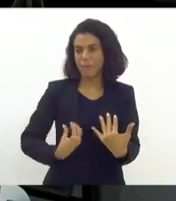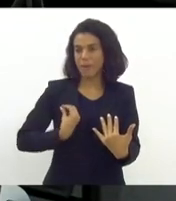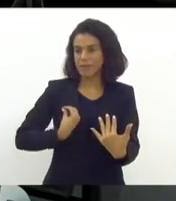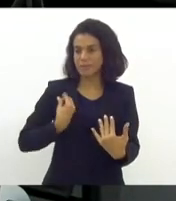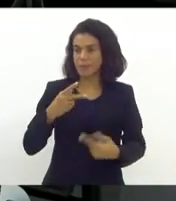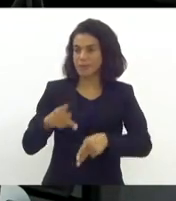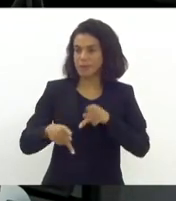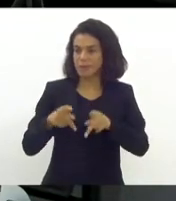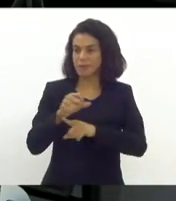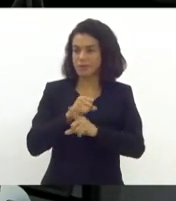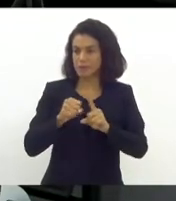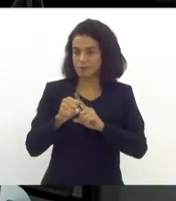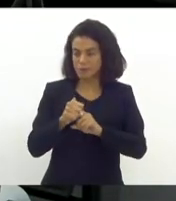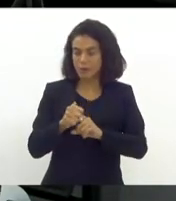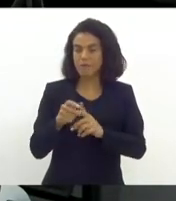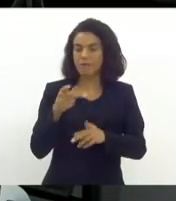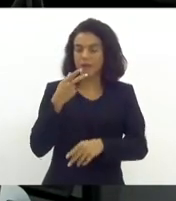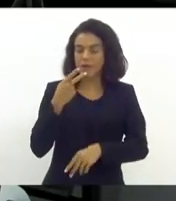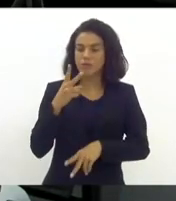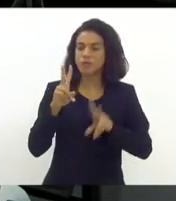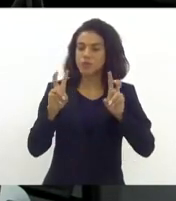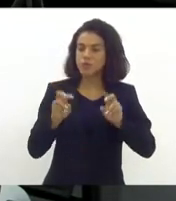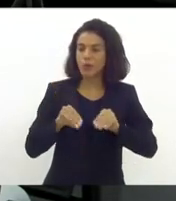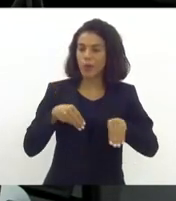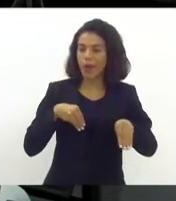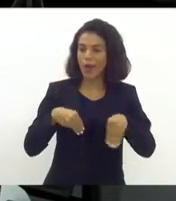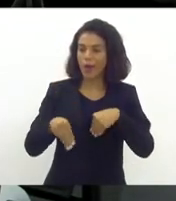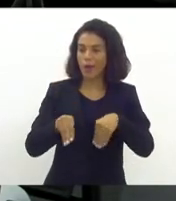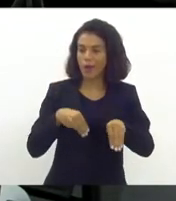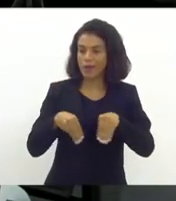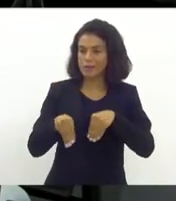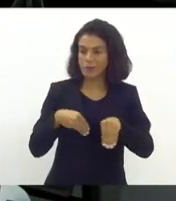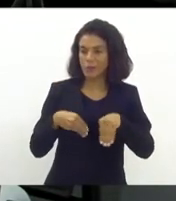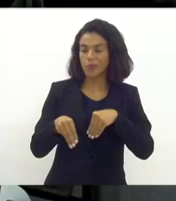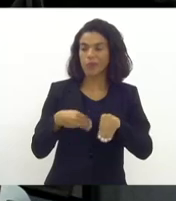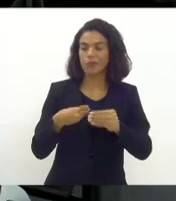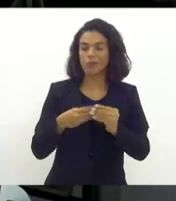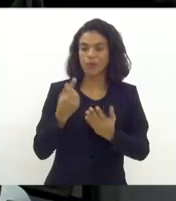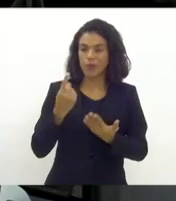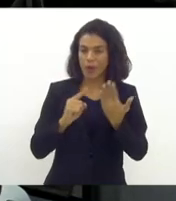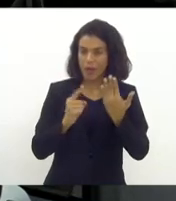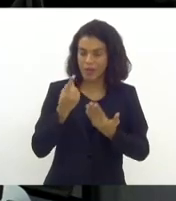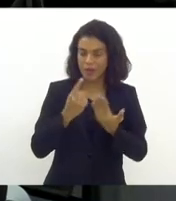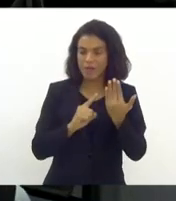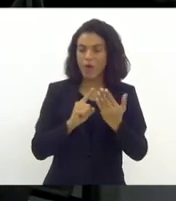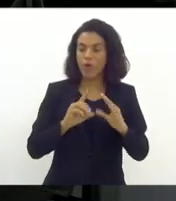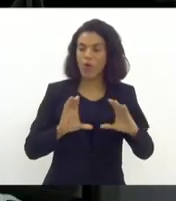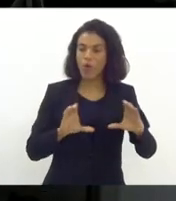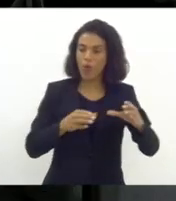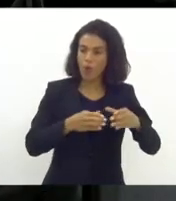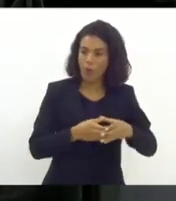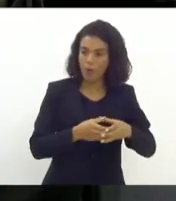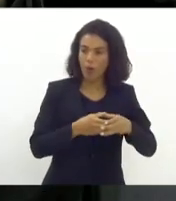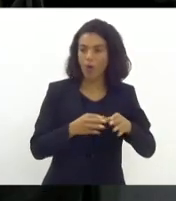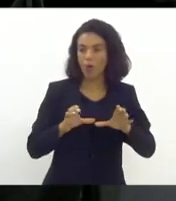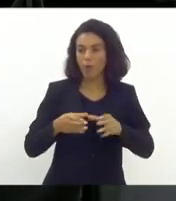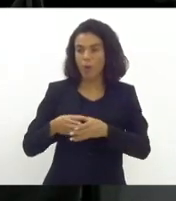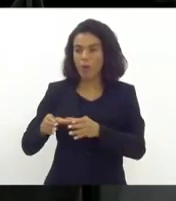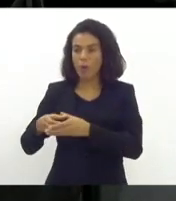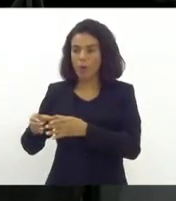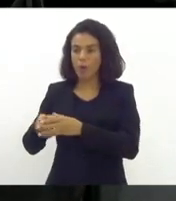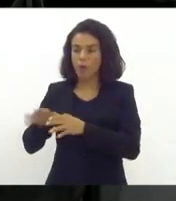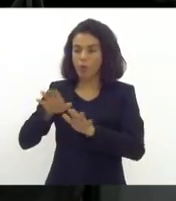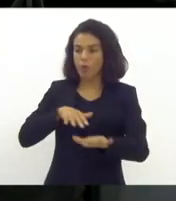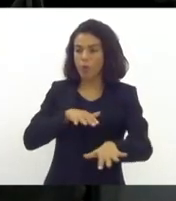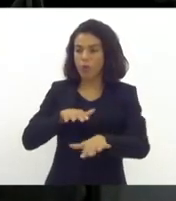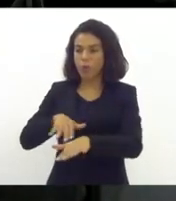falando né da questão do marco regulatório do carnaval dos blocos de bandas de rua né A Proposta E